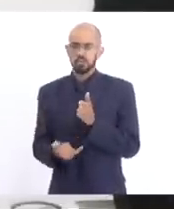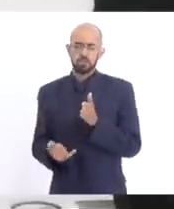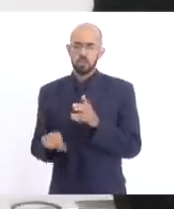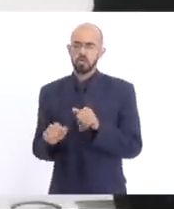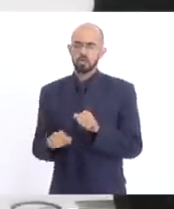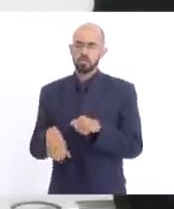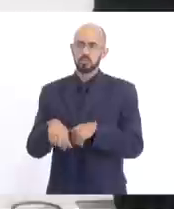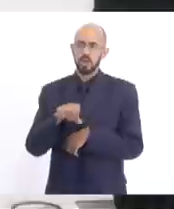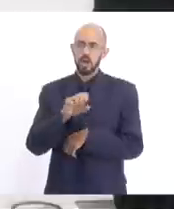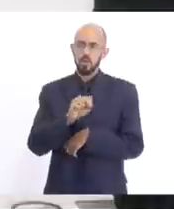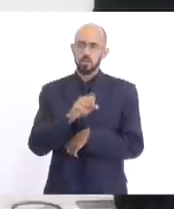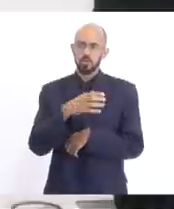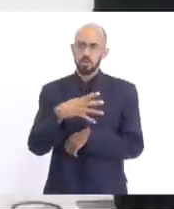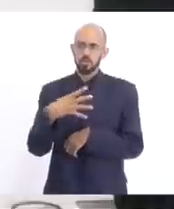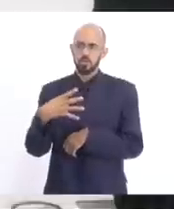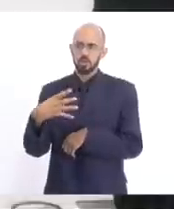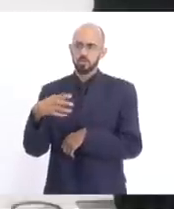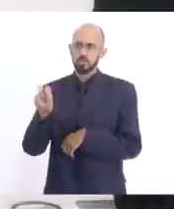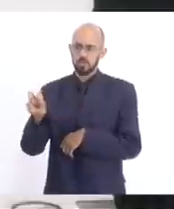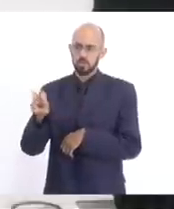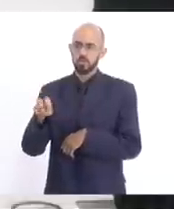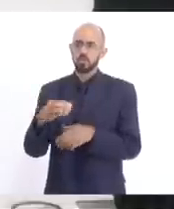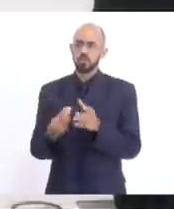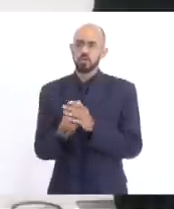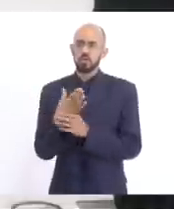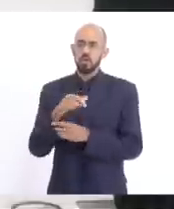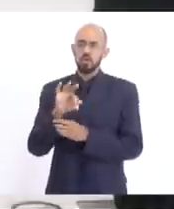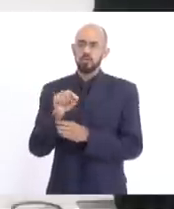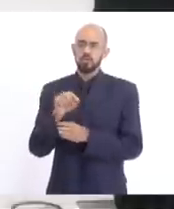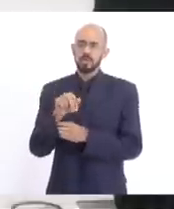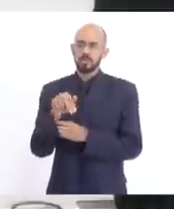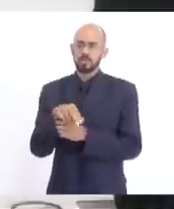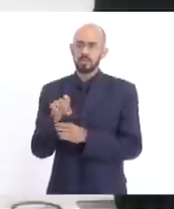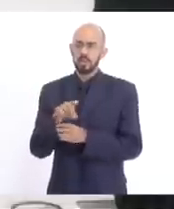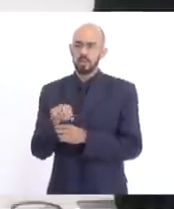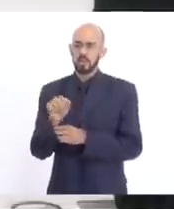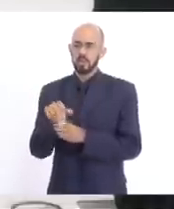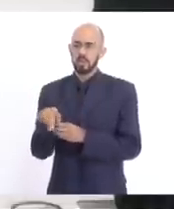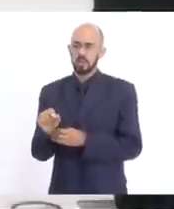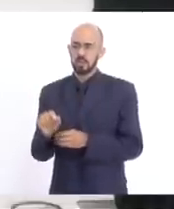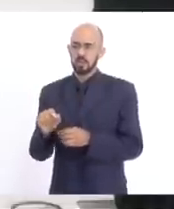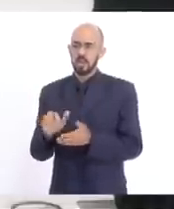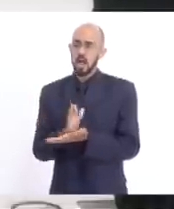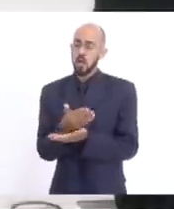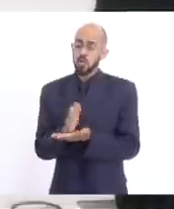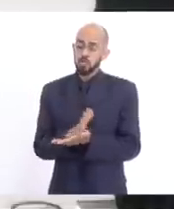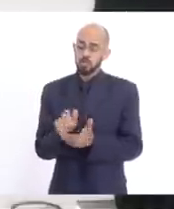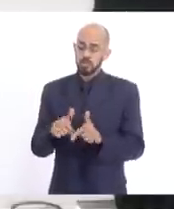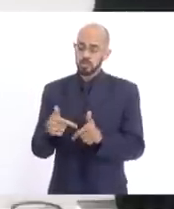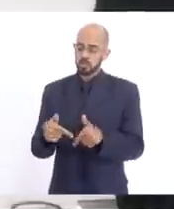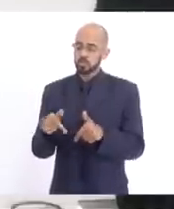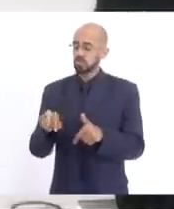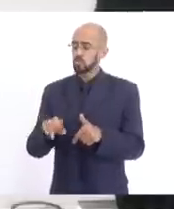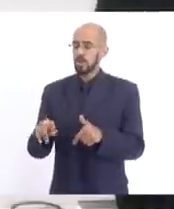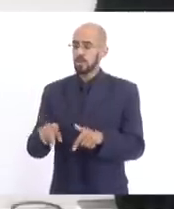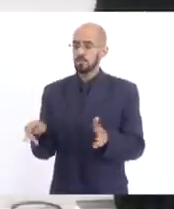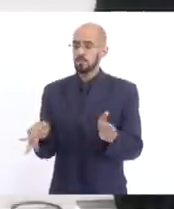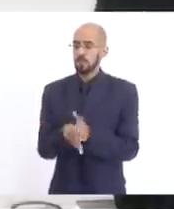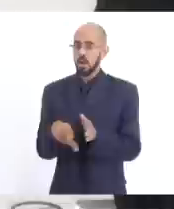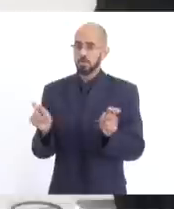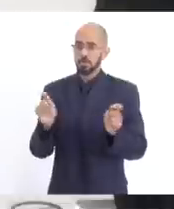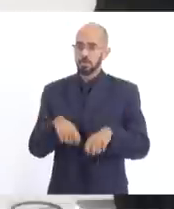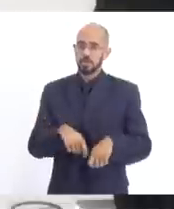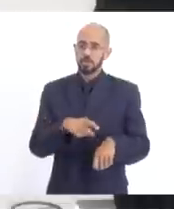estabeleceu a fazenda, acho até que algumas ações não seriam nem de competência da fazenda, seriam de competência da